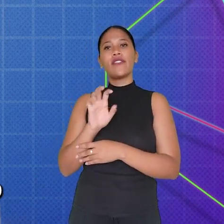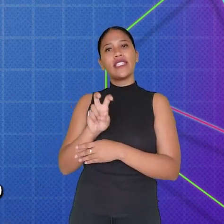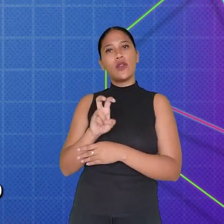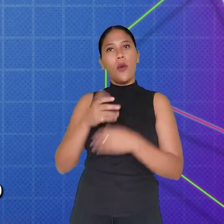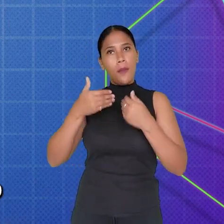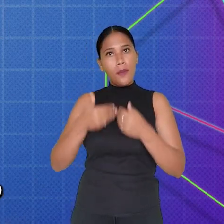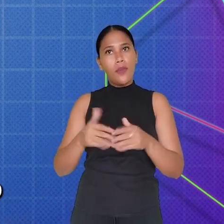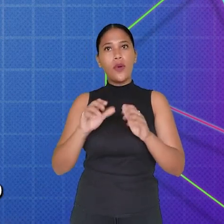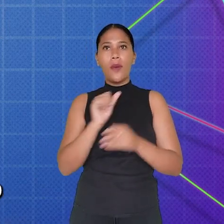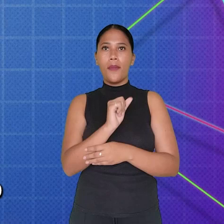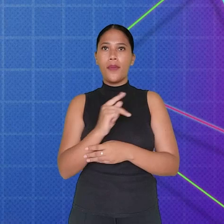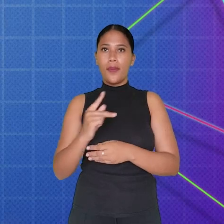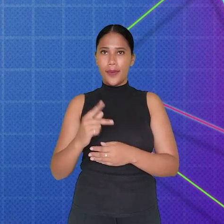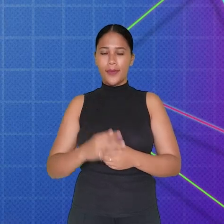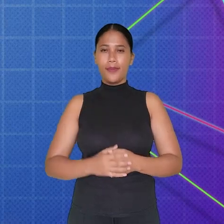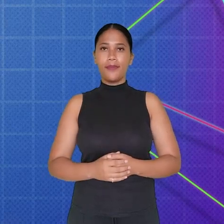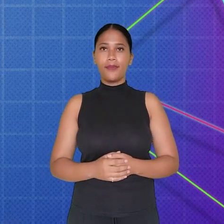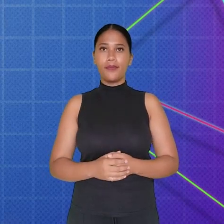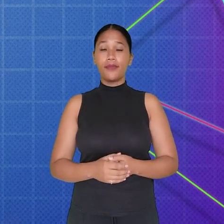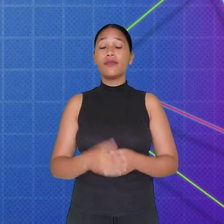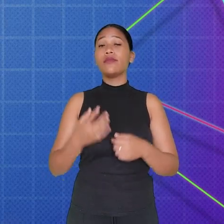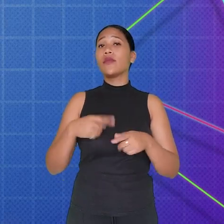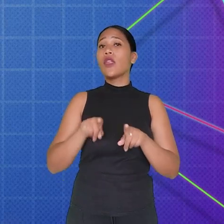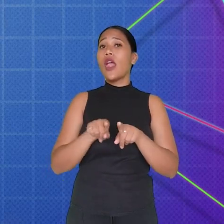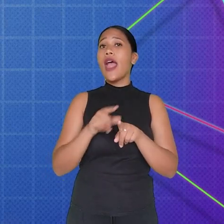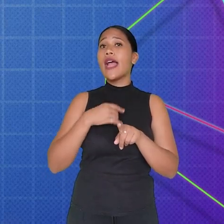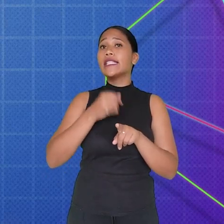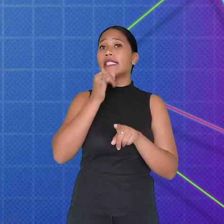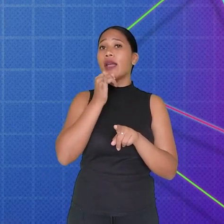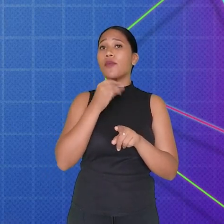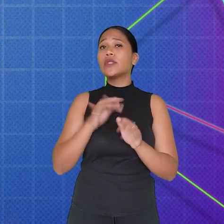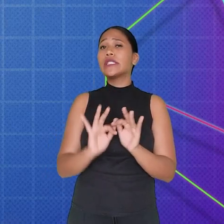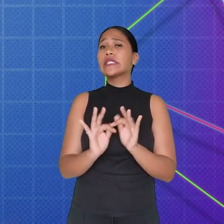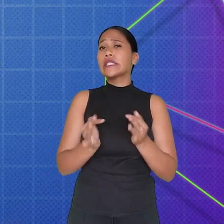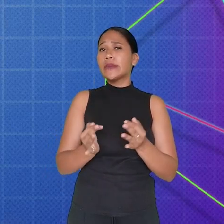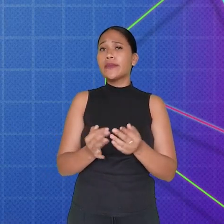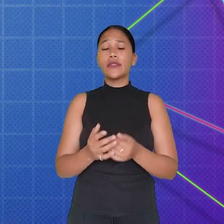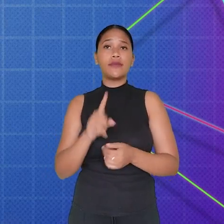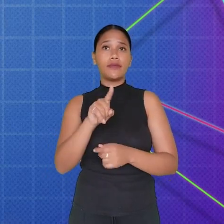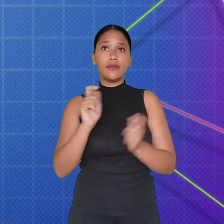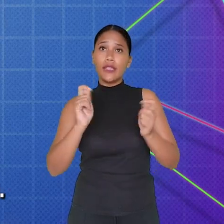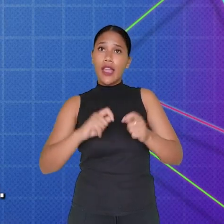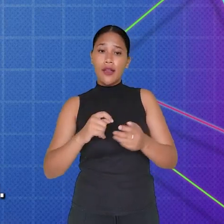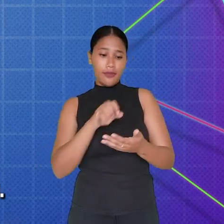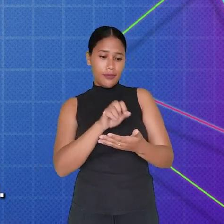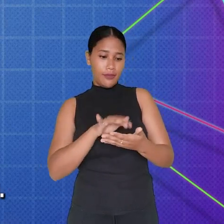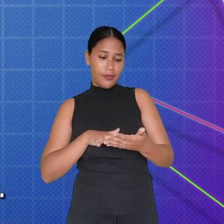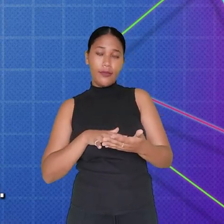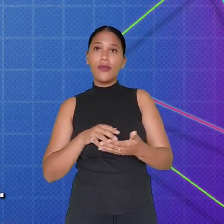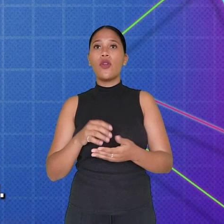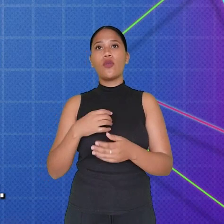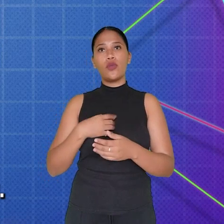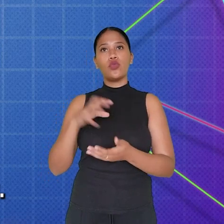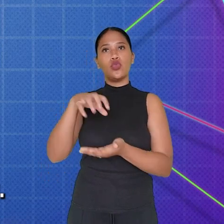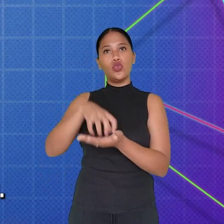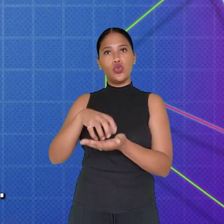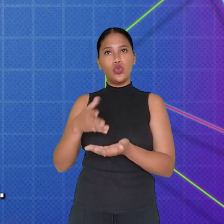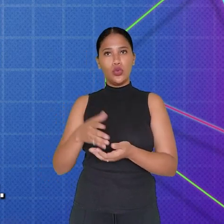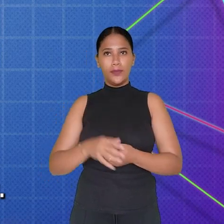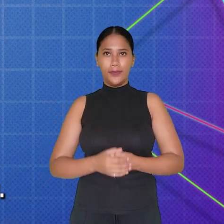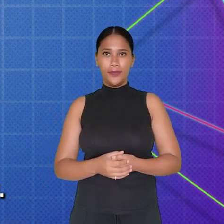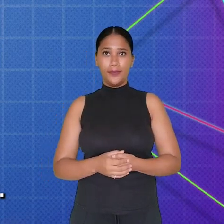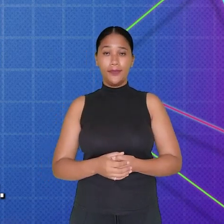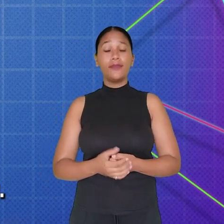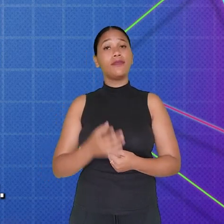o IntelliSense do Visual Studio para ajudá-lo a escrever o código sugerindo autocomplementos e exibindo informações sobre os